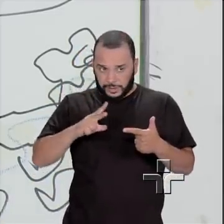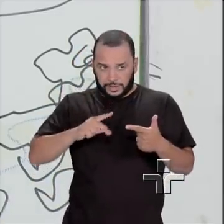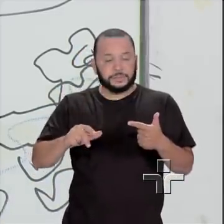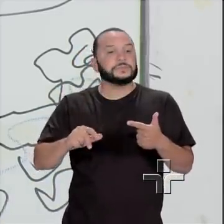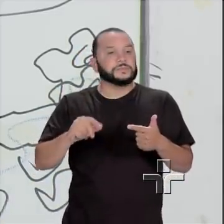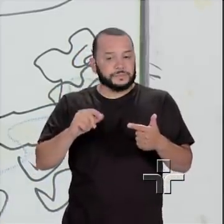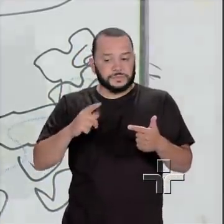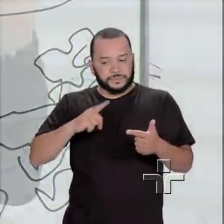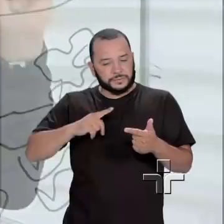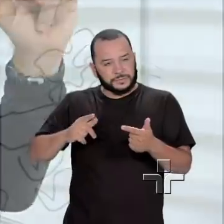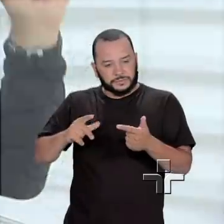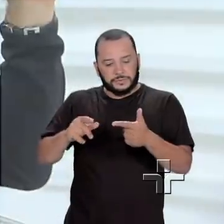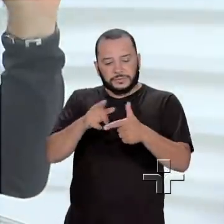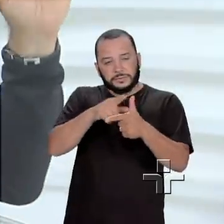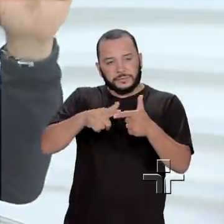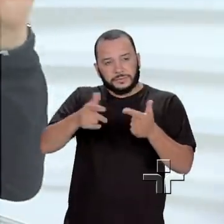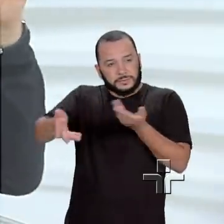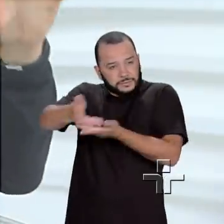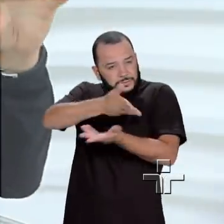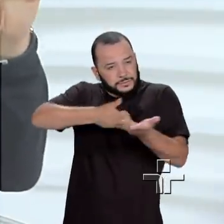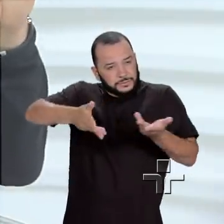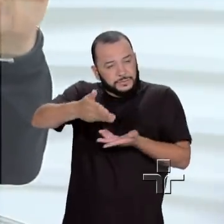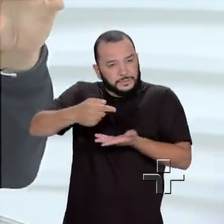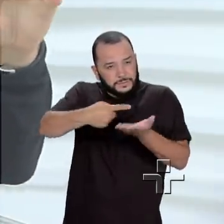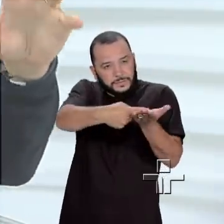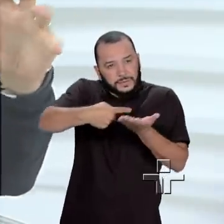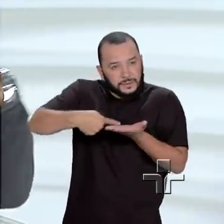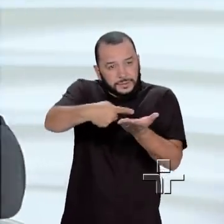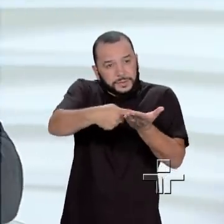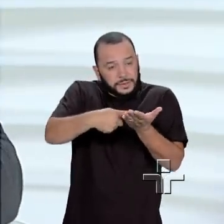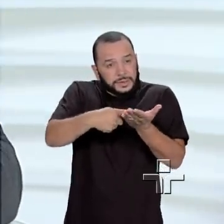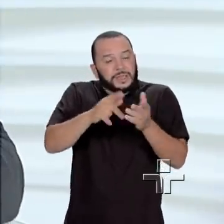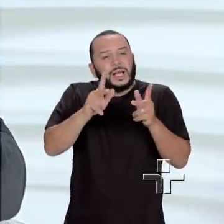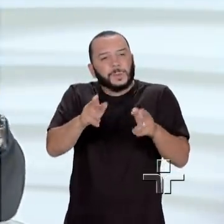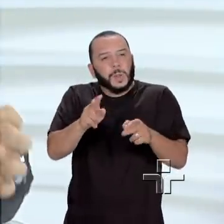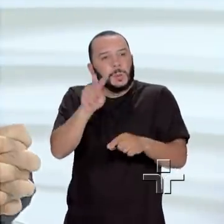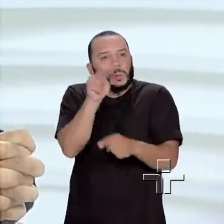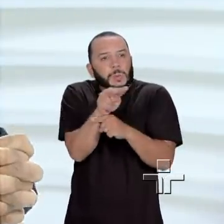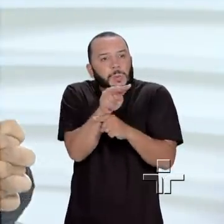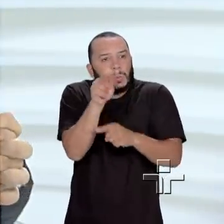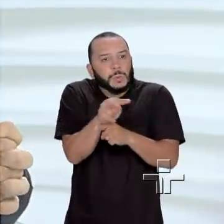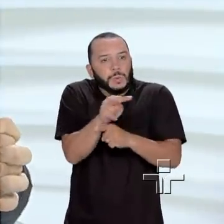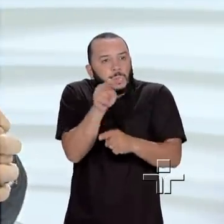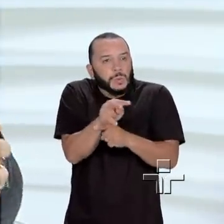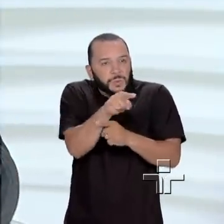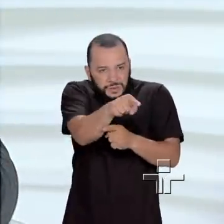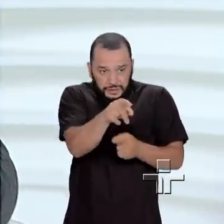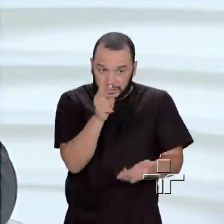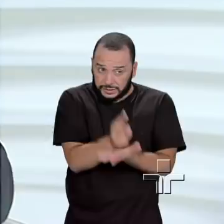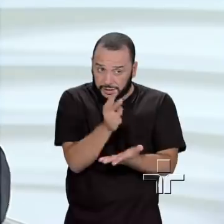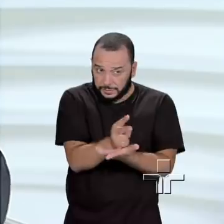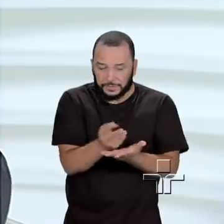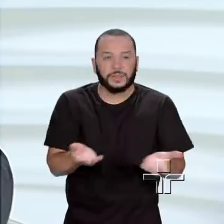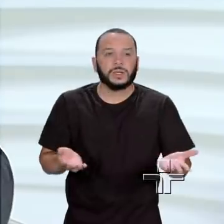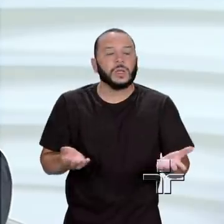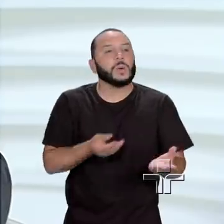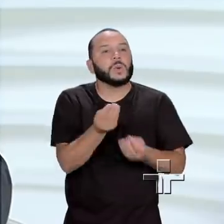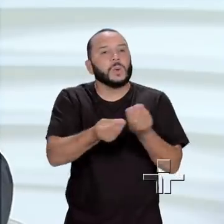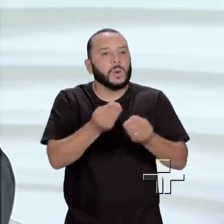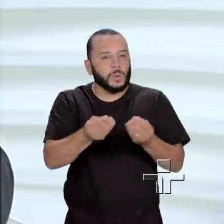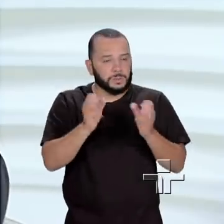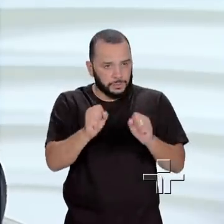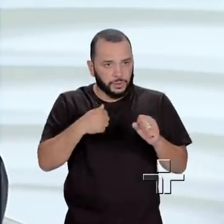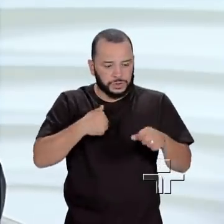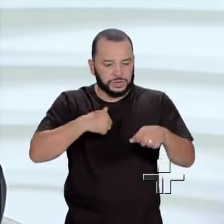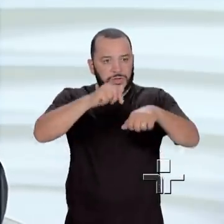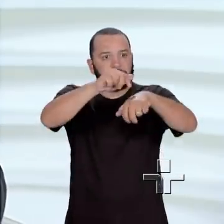combinação dos dois que está, entre aspas, atrás de você o tempo todo. Como é que isso pode ser usado para manipular uma eleição?